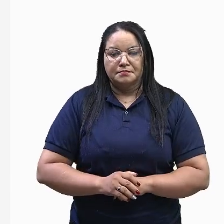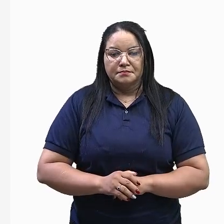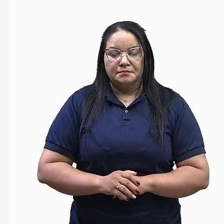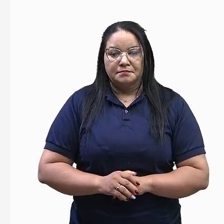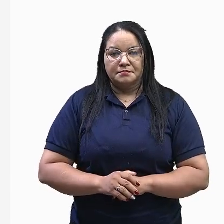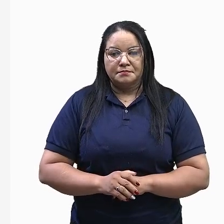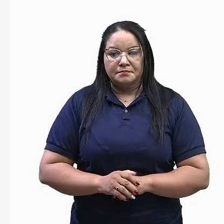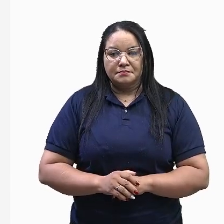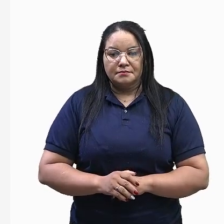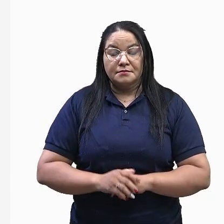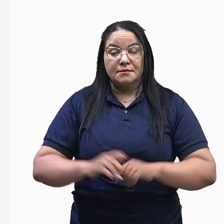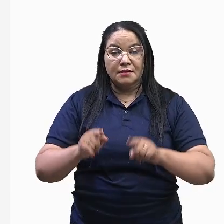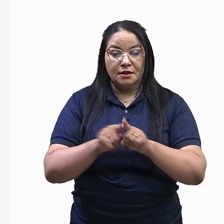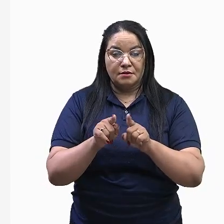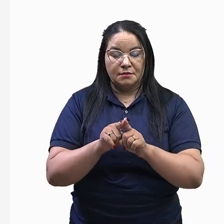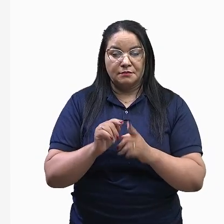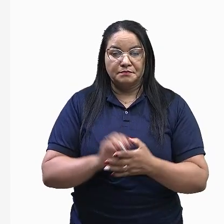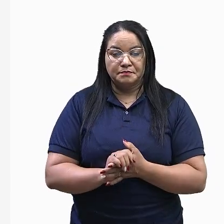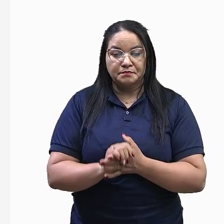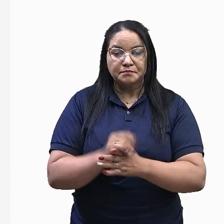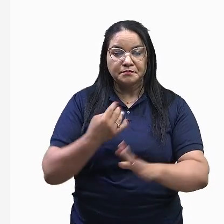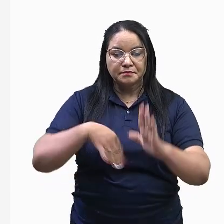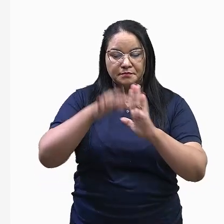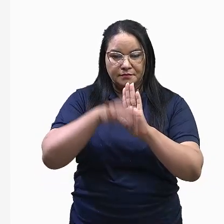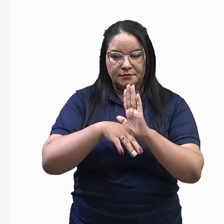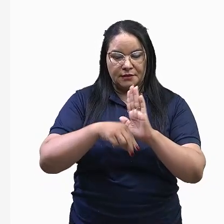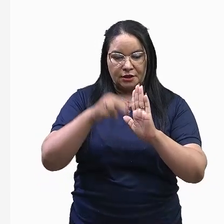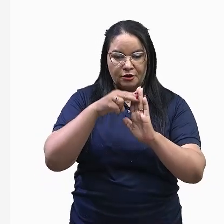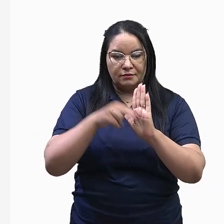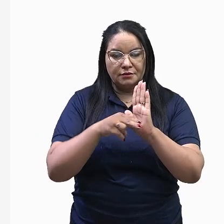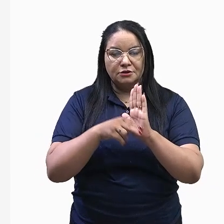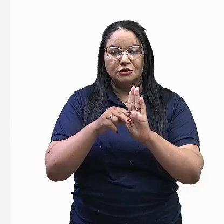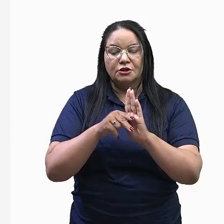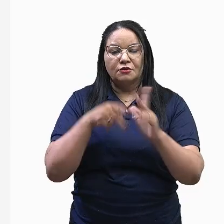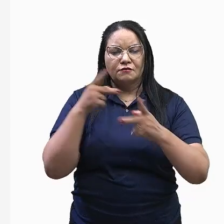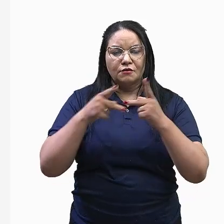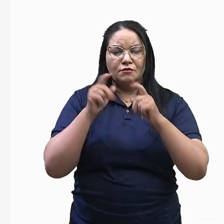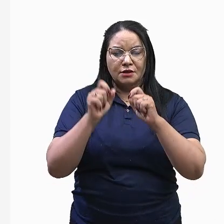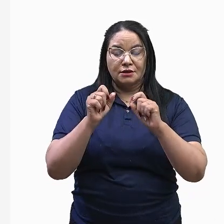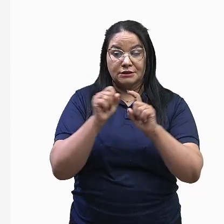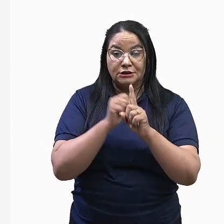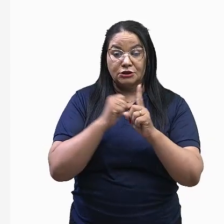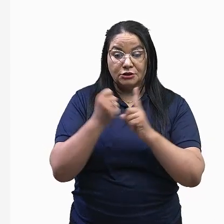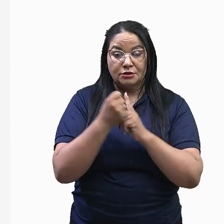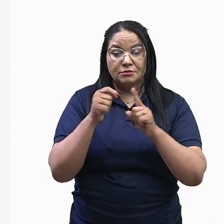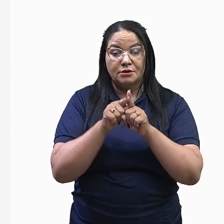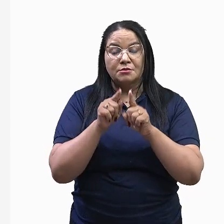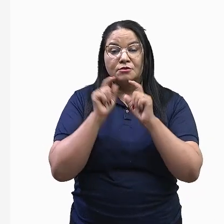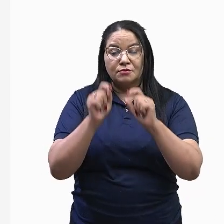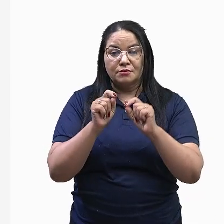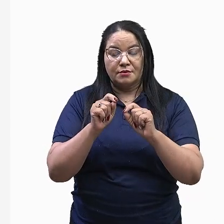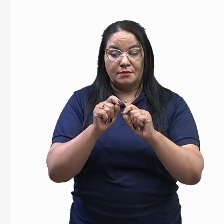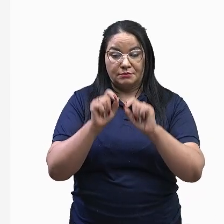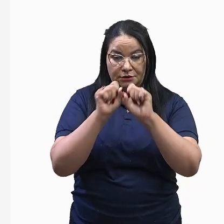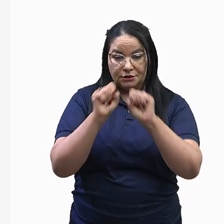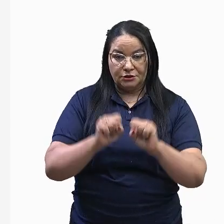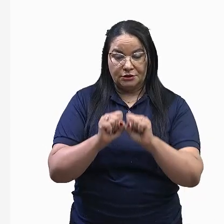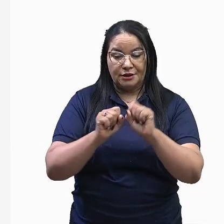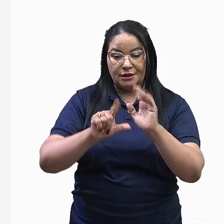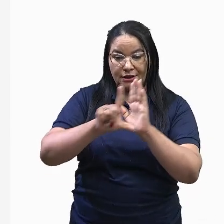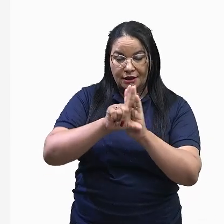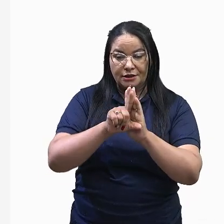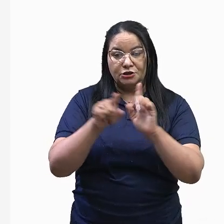A função dos textos normativos também é de sistematizar as leis e os códigos. Então, permitem o quê?